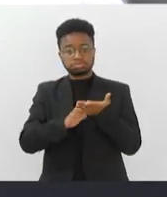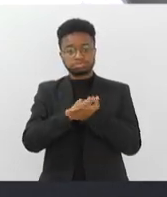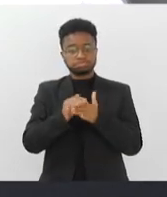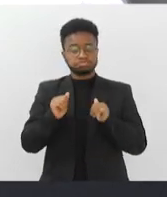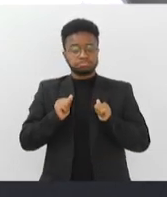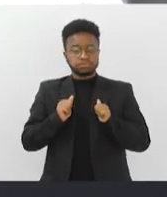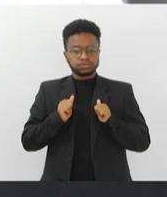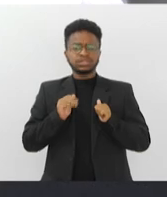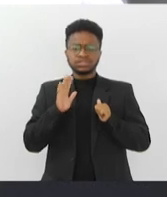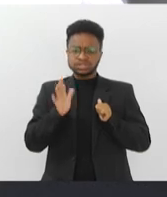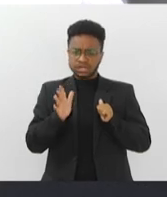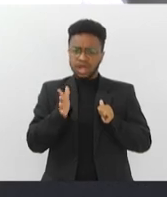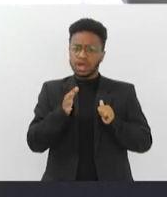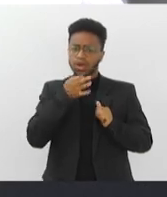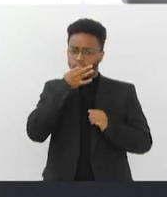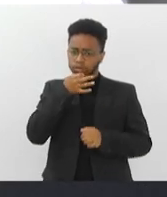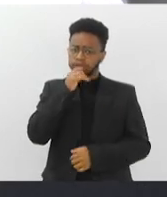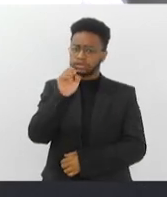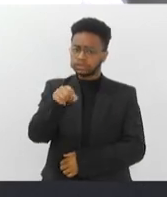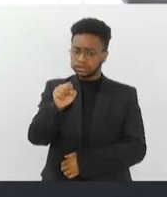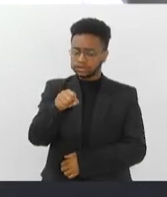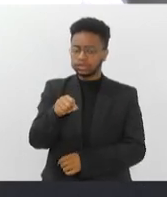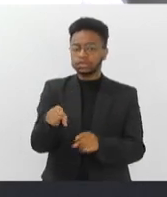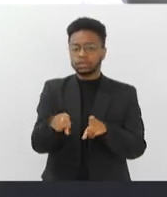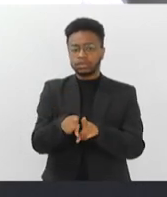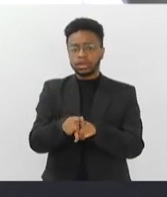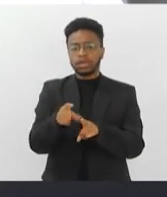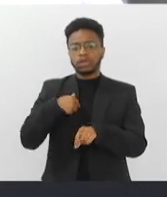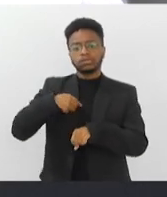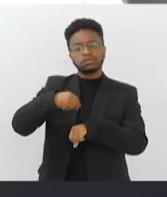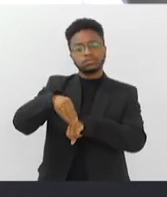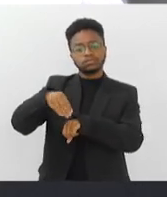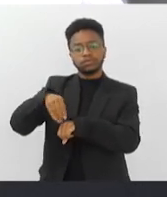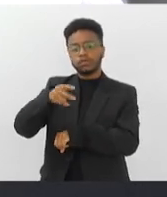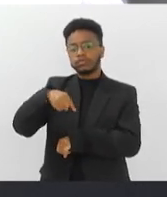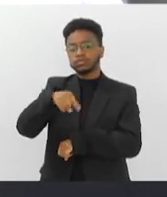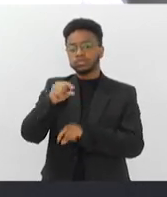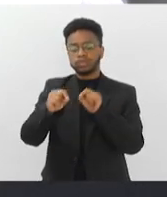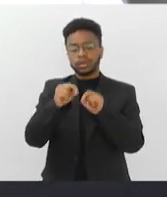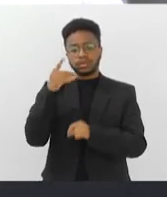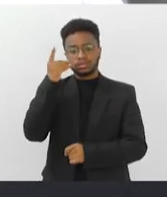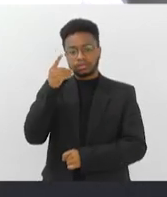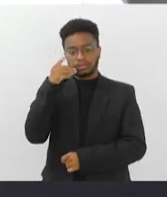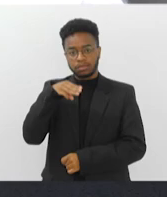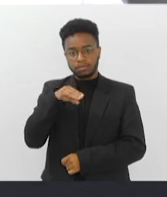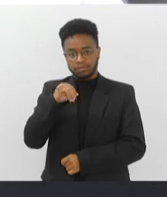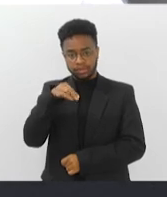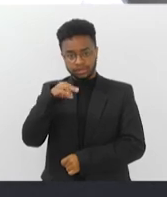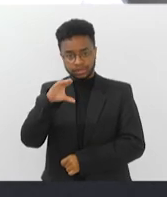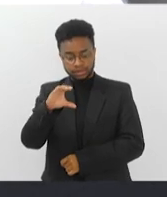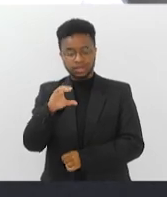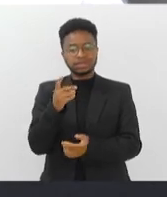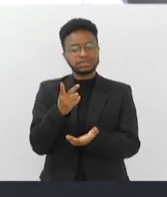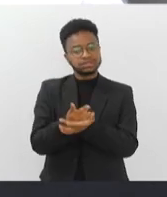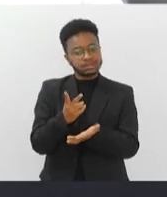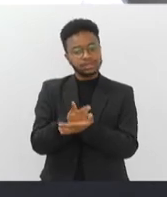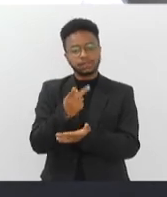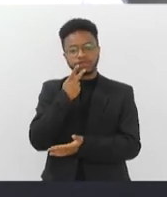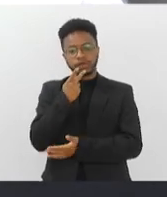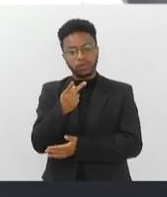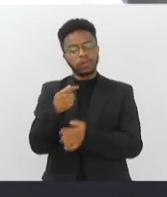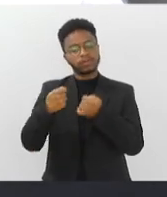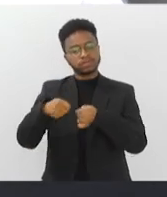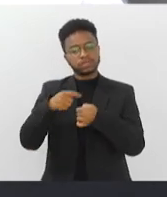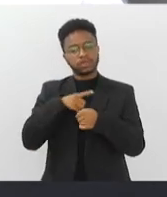projeto. Opinamos muito. Quero lembrar, inclusive, que o deputado Carlos Mink sempre insistiu que devia ter